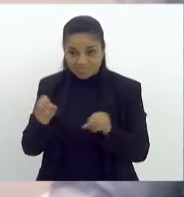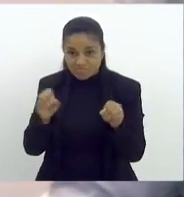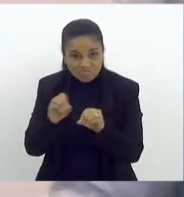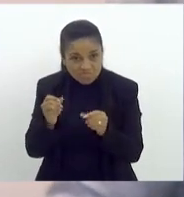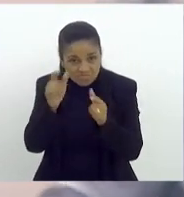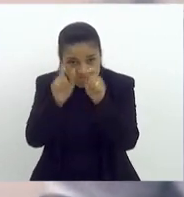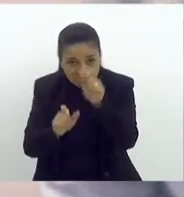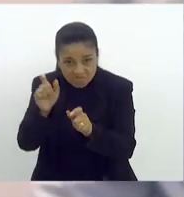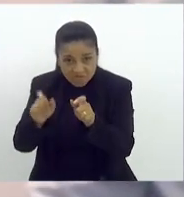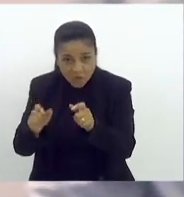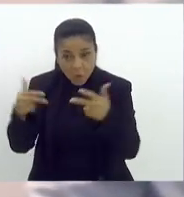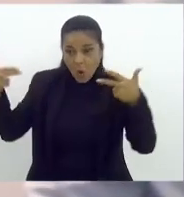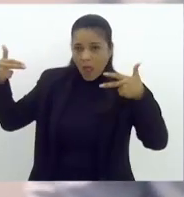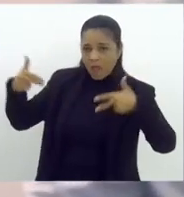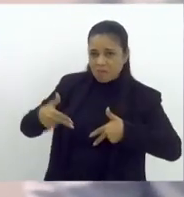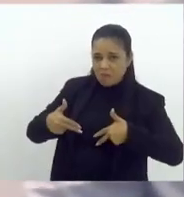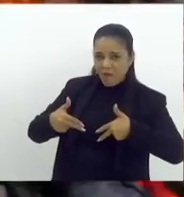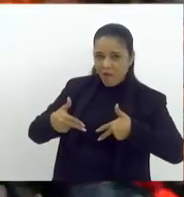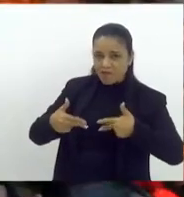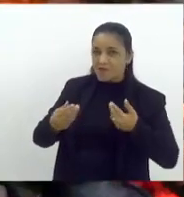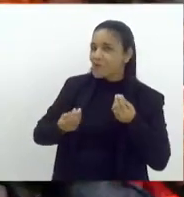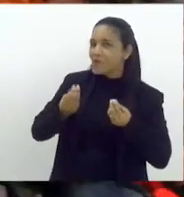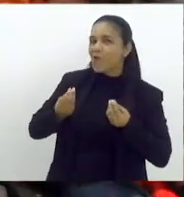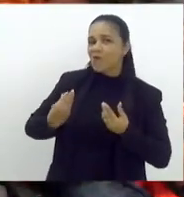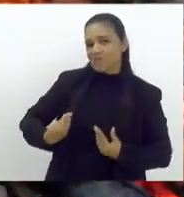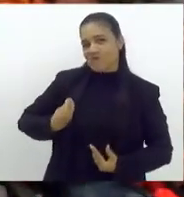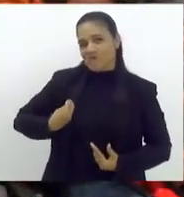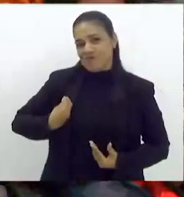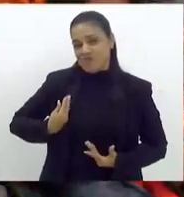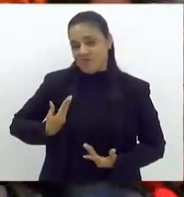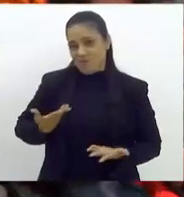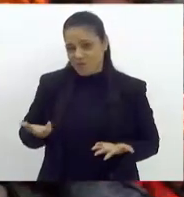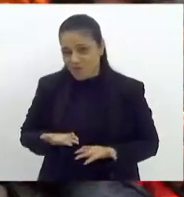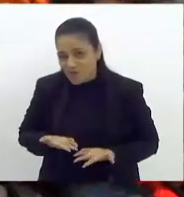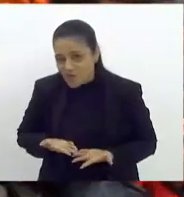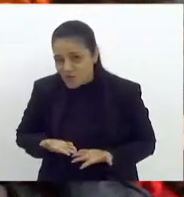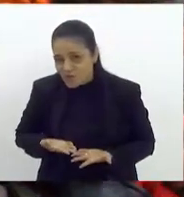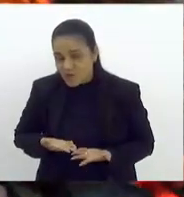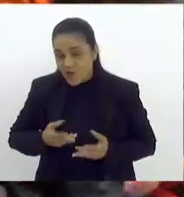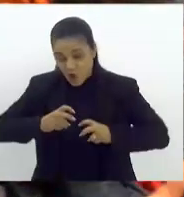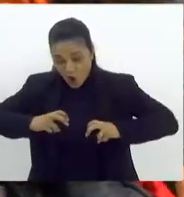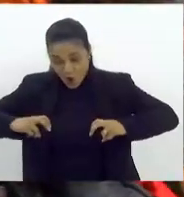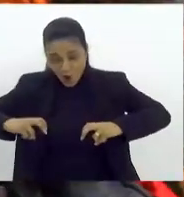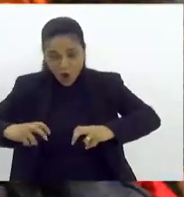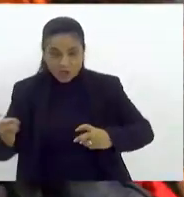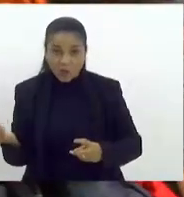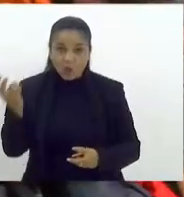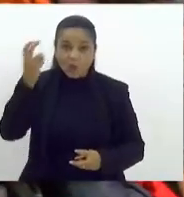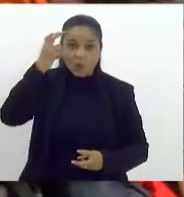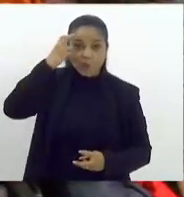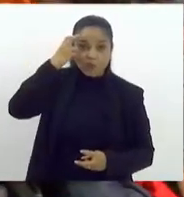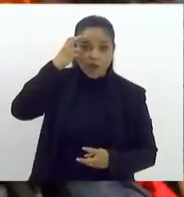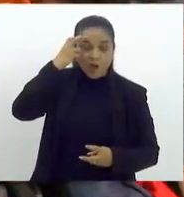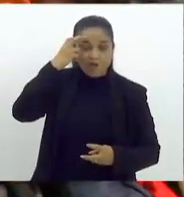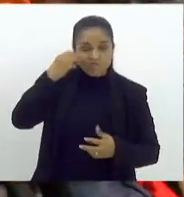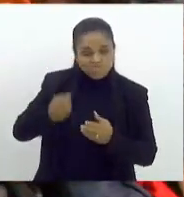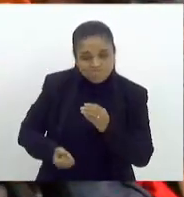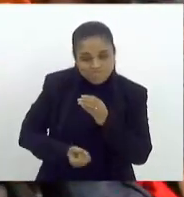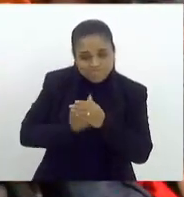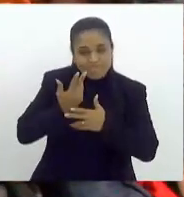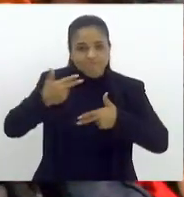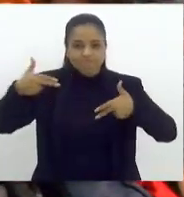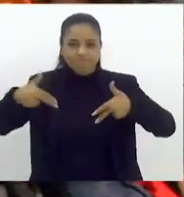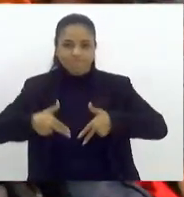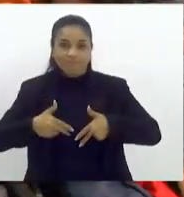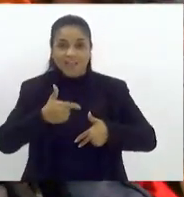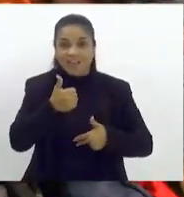o Hip Hop não estaria vivo até hoje porque as rodas culturais são Pilar do hip hop há